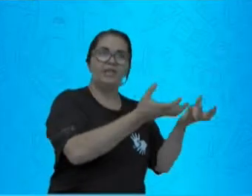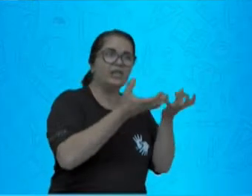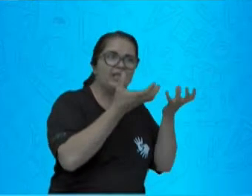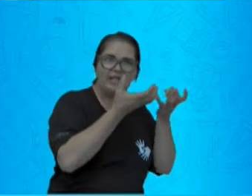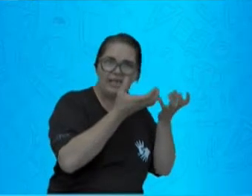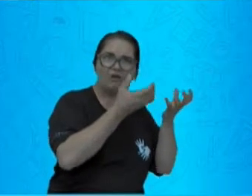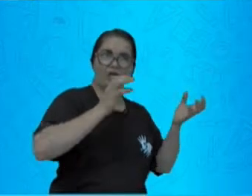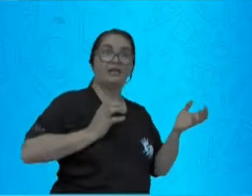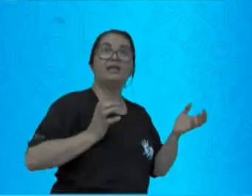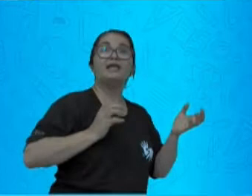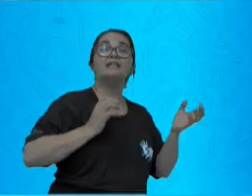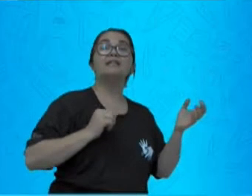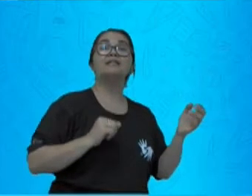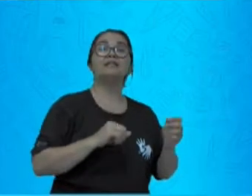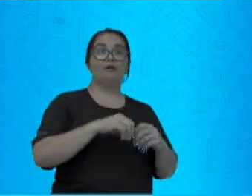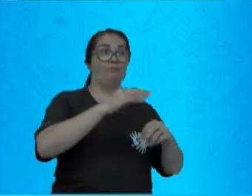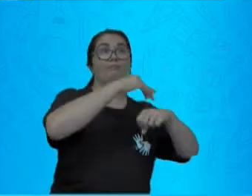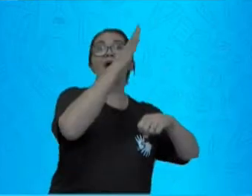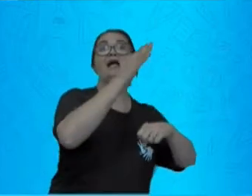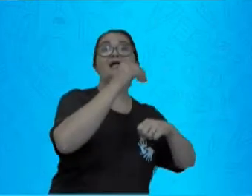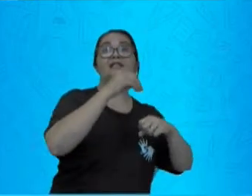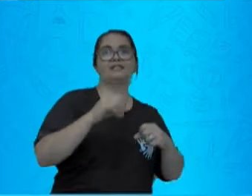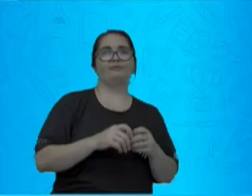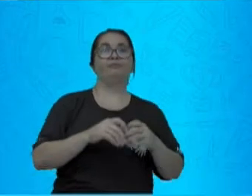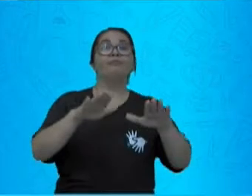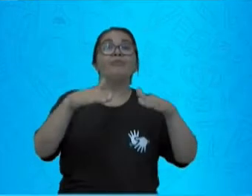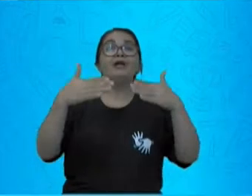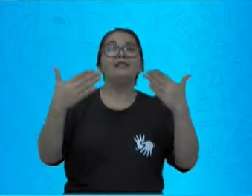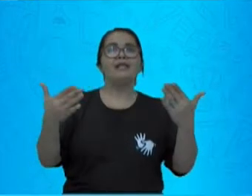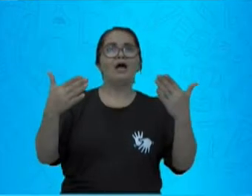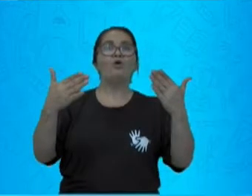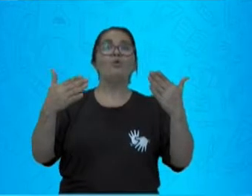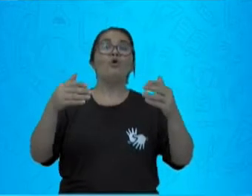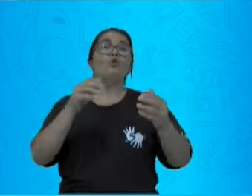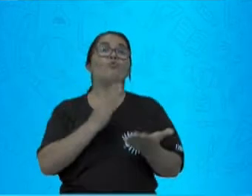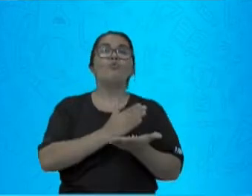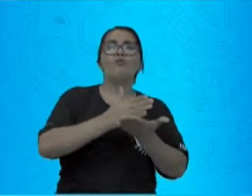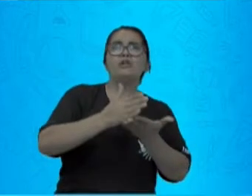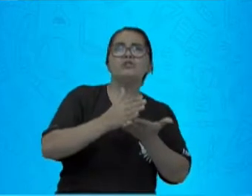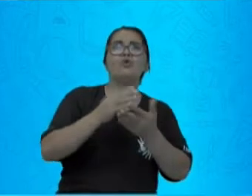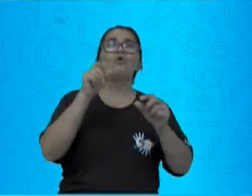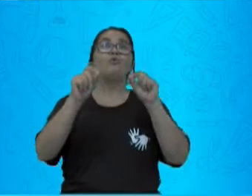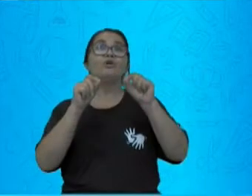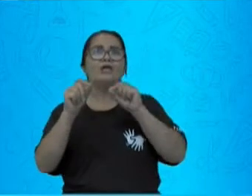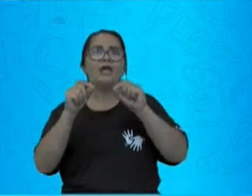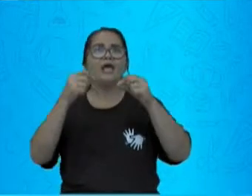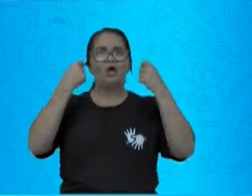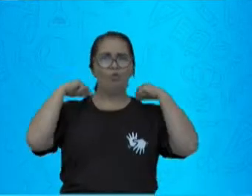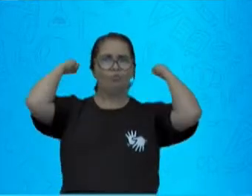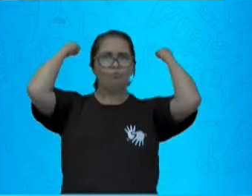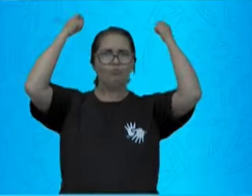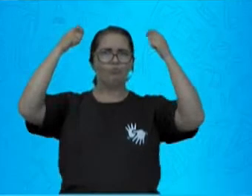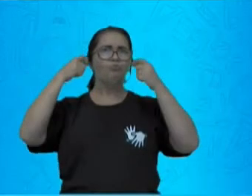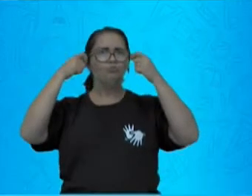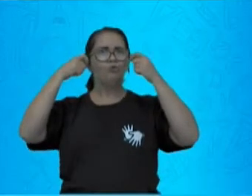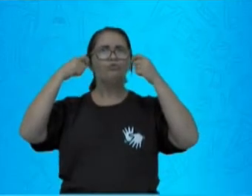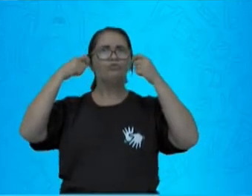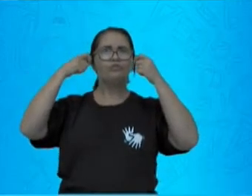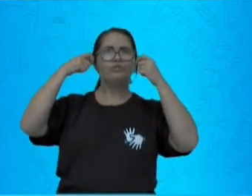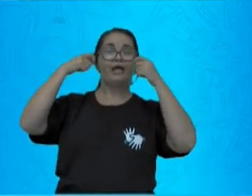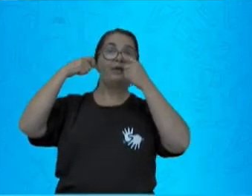reforma se deu com o monge luterano Martinho Lutero. Ele